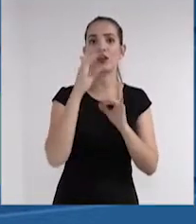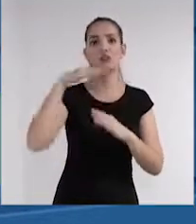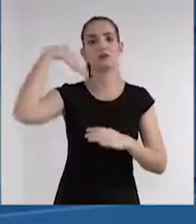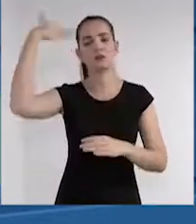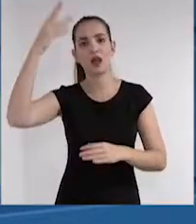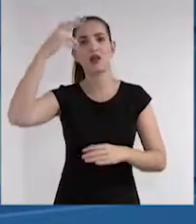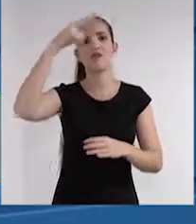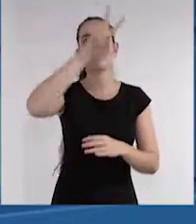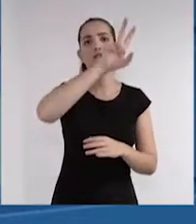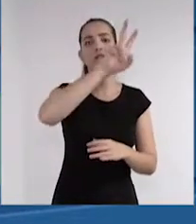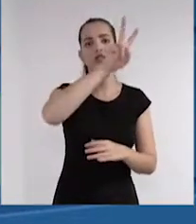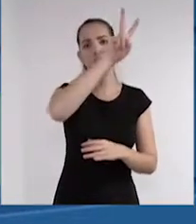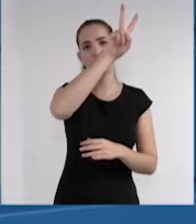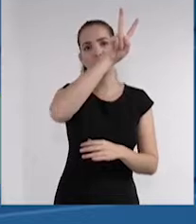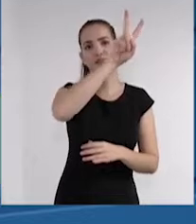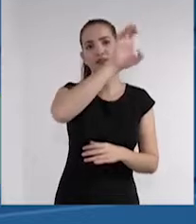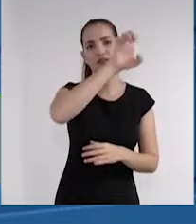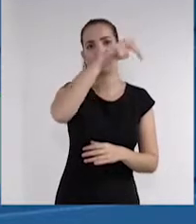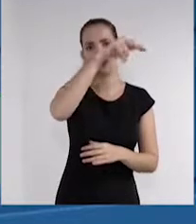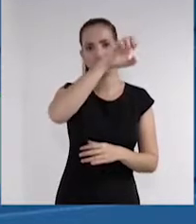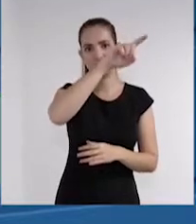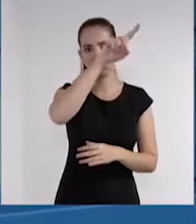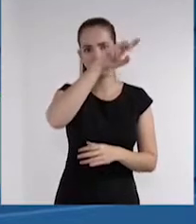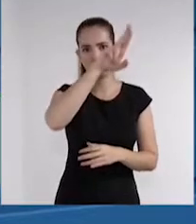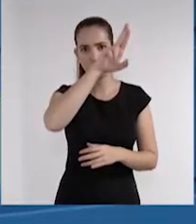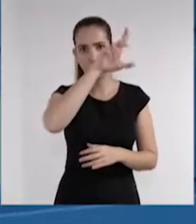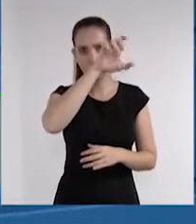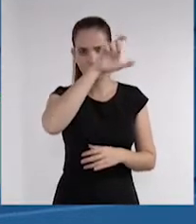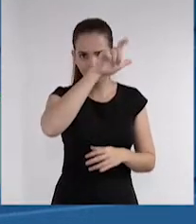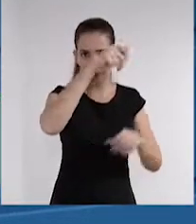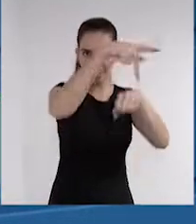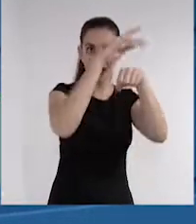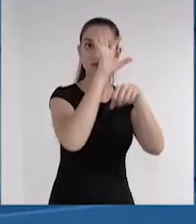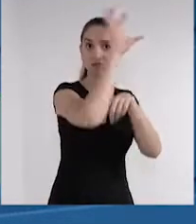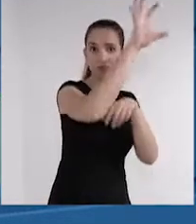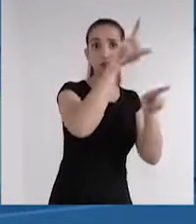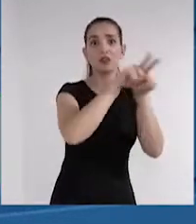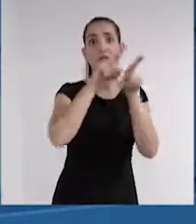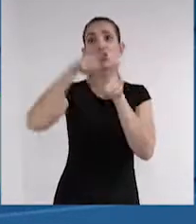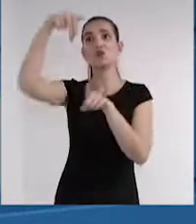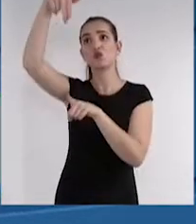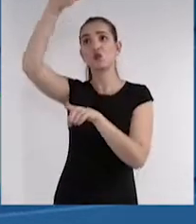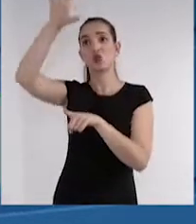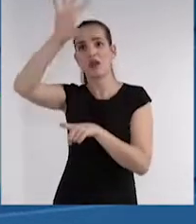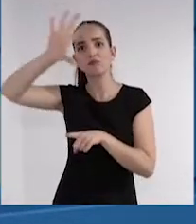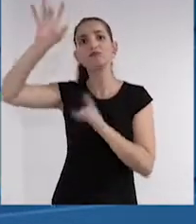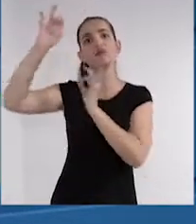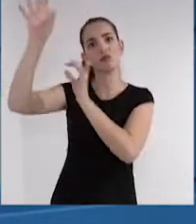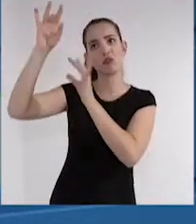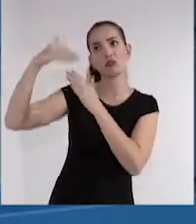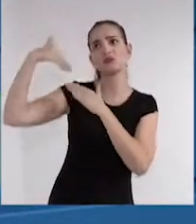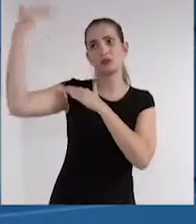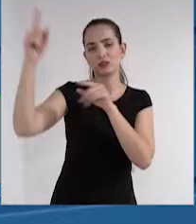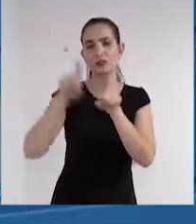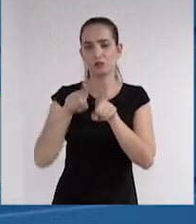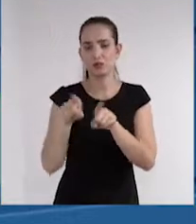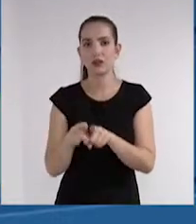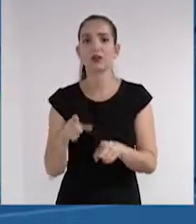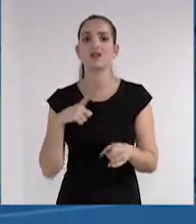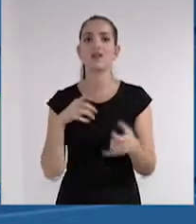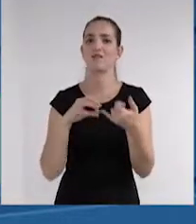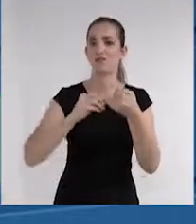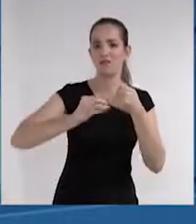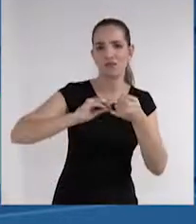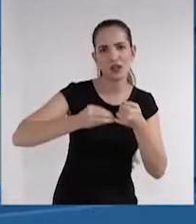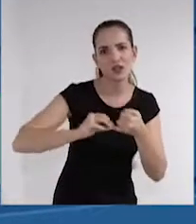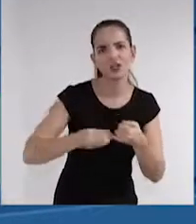relação dentro daqueles que são provenientes da reforma agrária, com semente de feijão, com semente de milho.